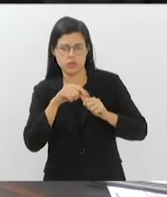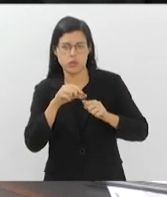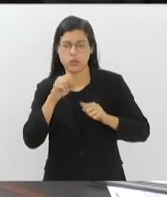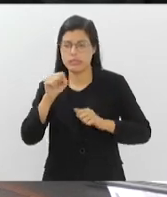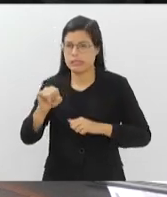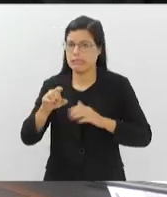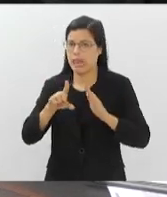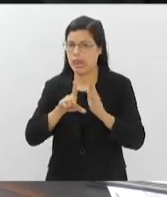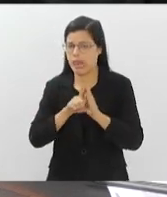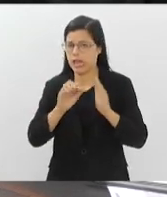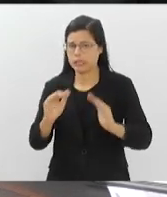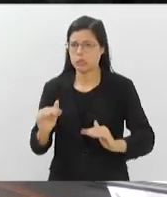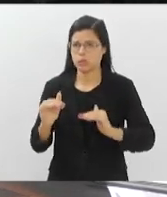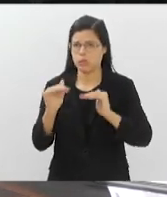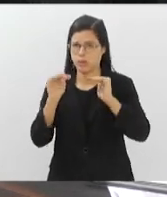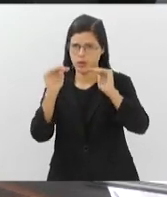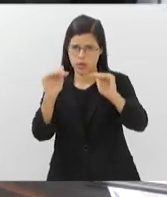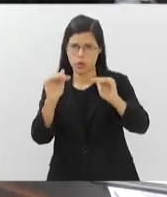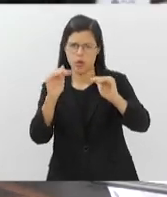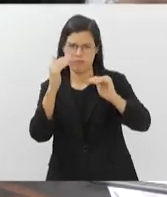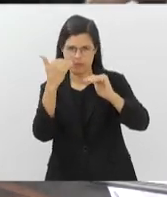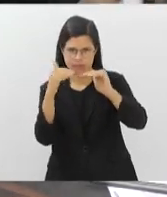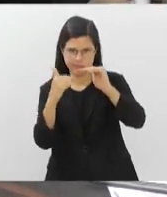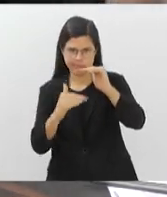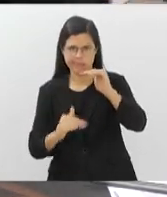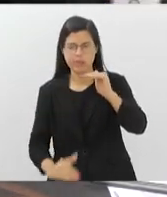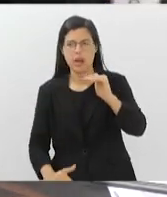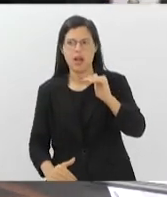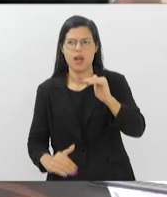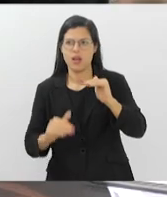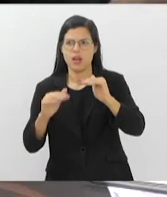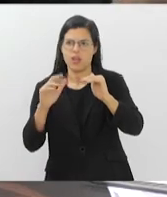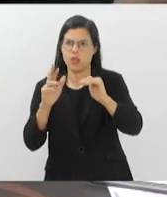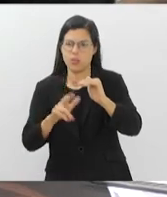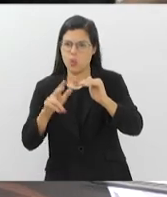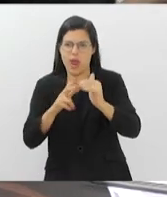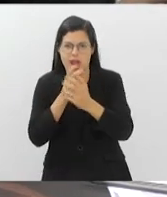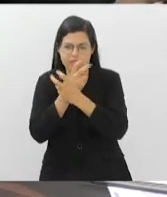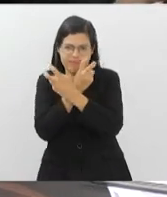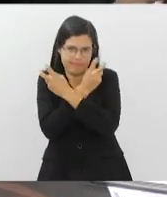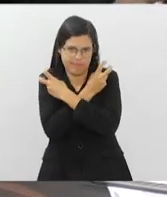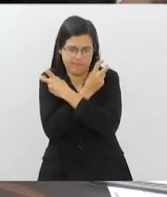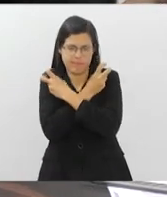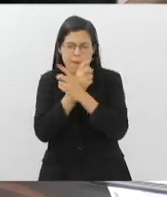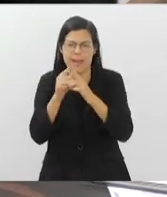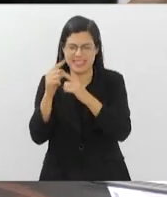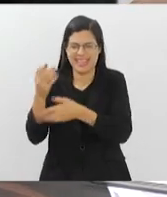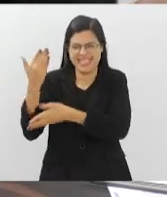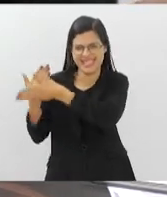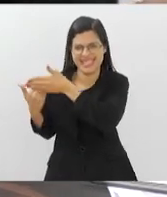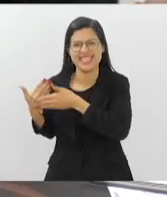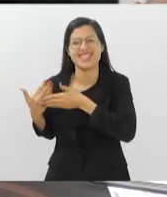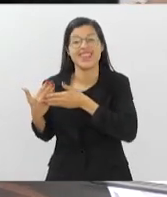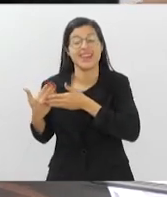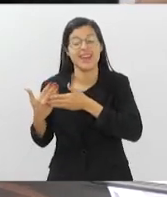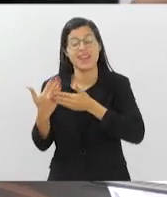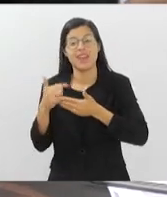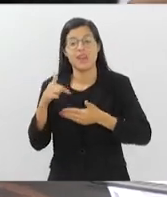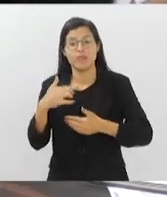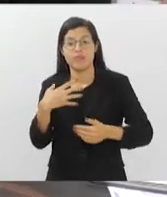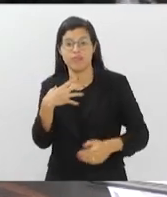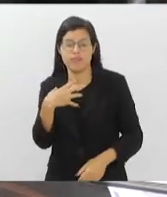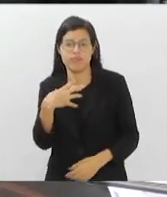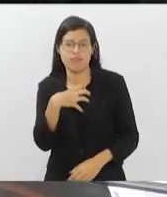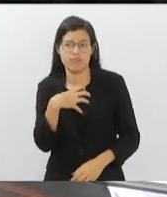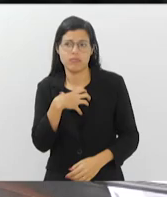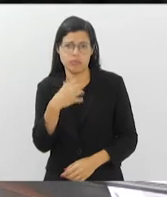superior pela dita pirâmide, que não é a egípcia, mas é bastante antiga, eu me sinto contemplado. Que vai virar o que a gente moda,